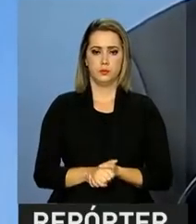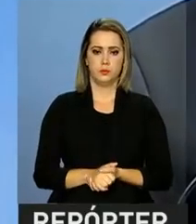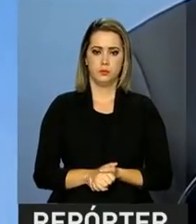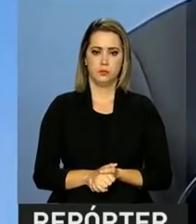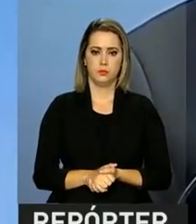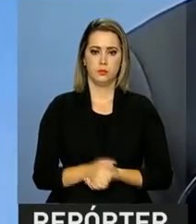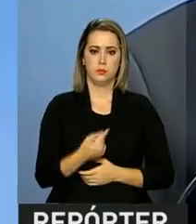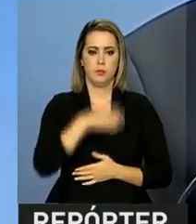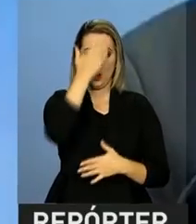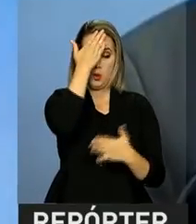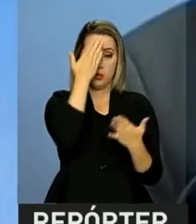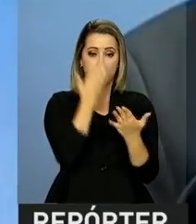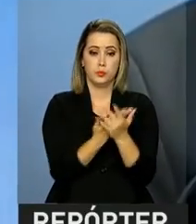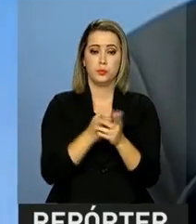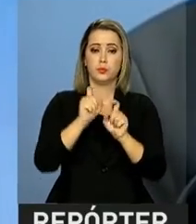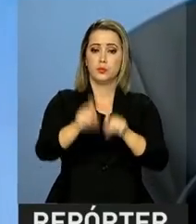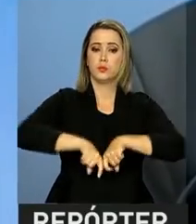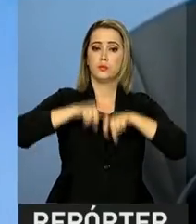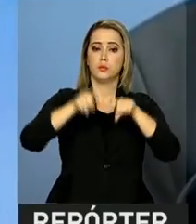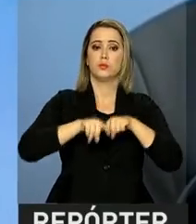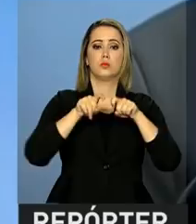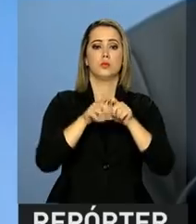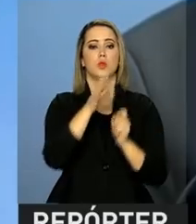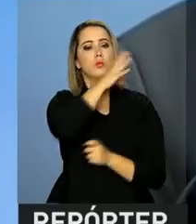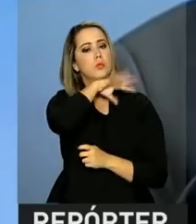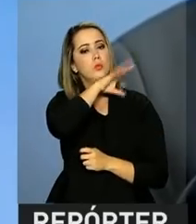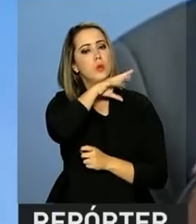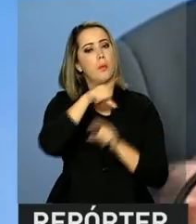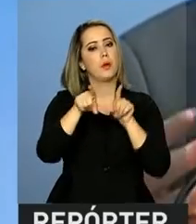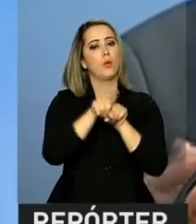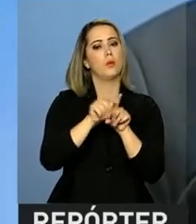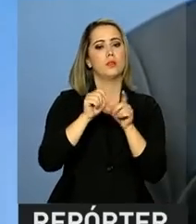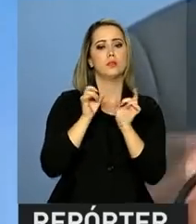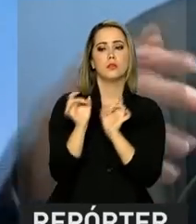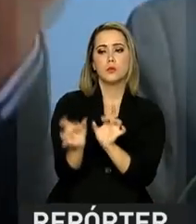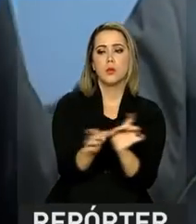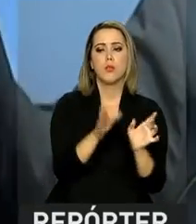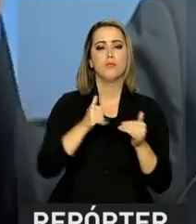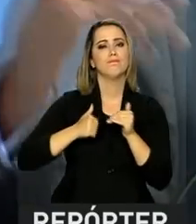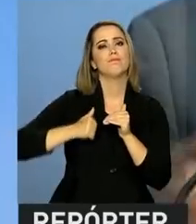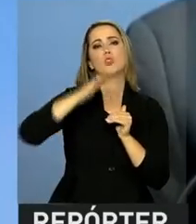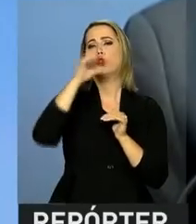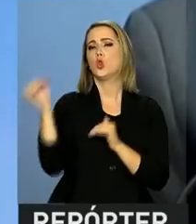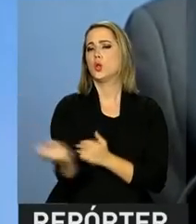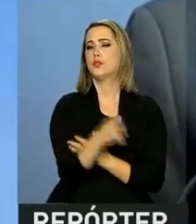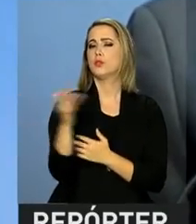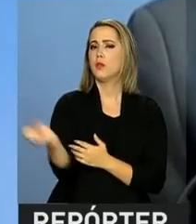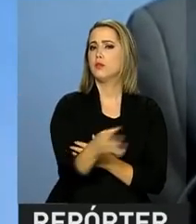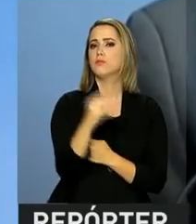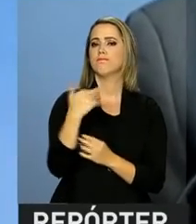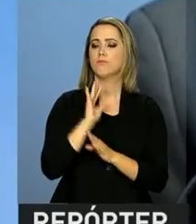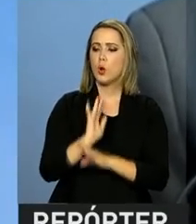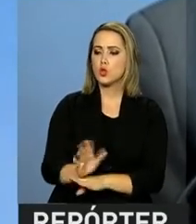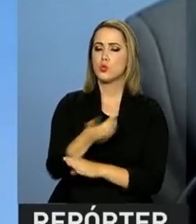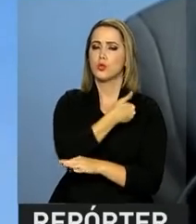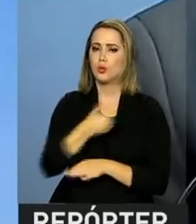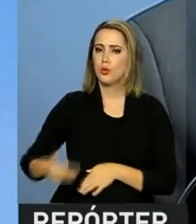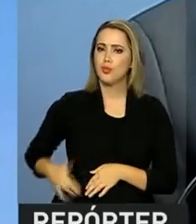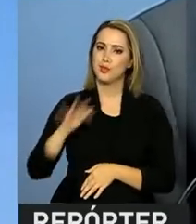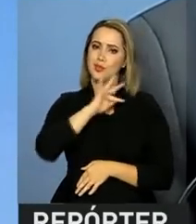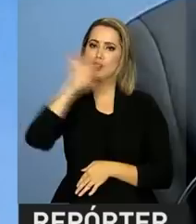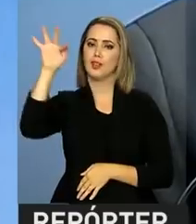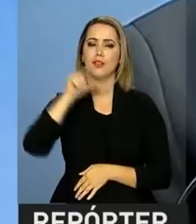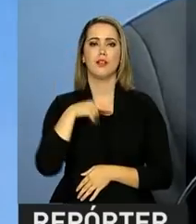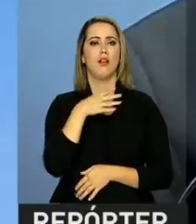o agronegócio, a agricultura em geral, a pecuária, irão cada vez mais inovar com o apoio do governo federal, do